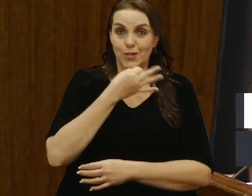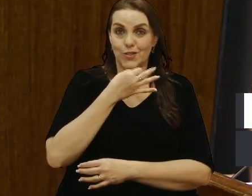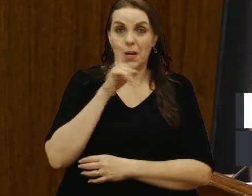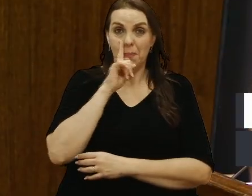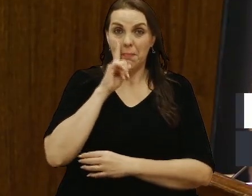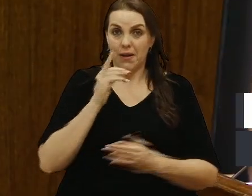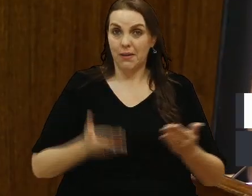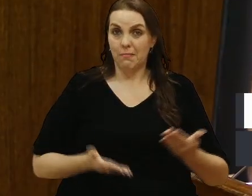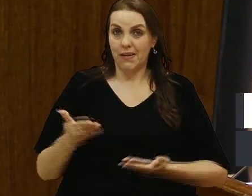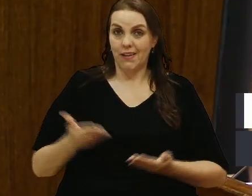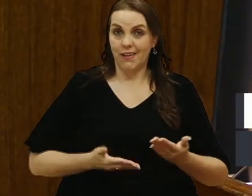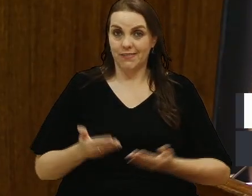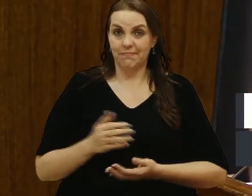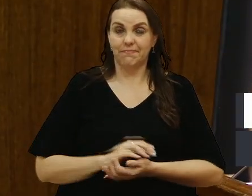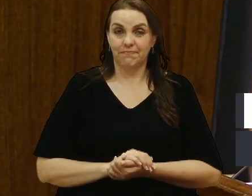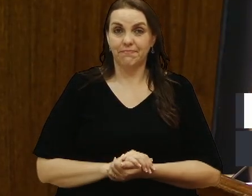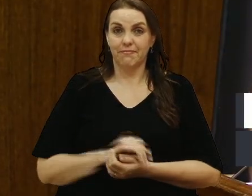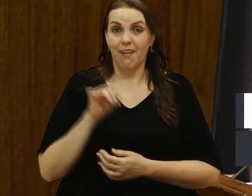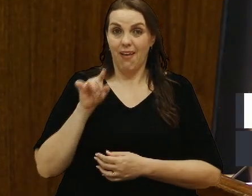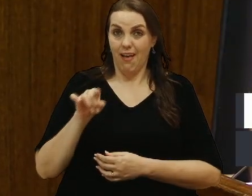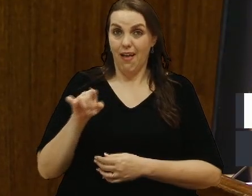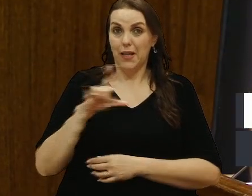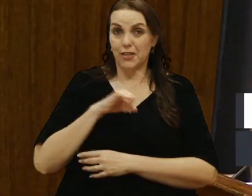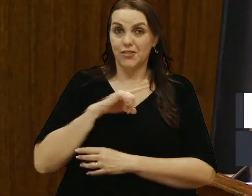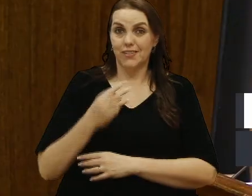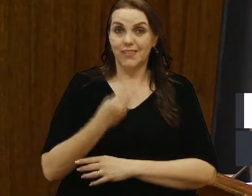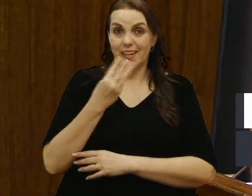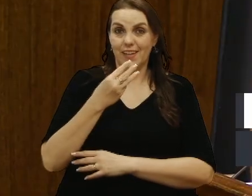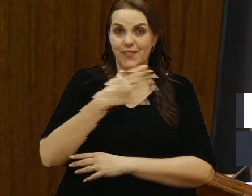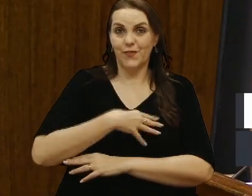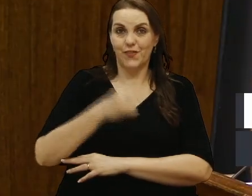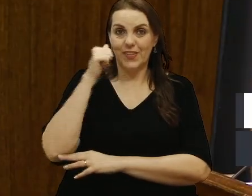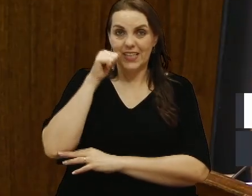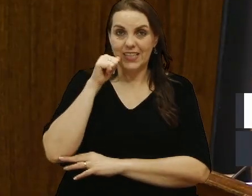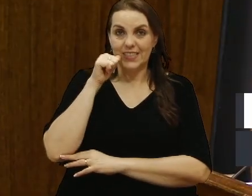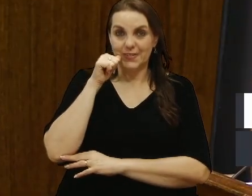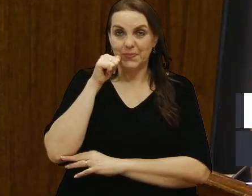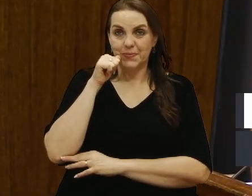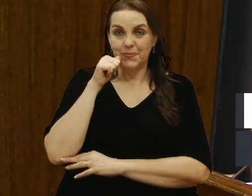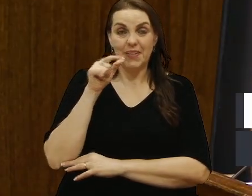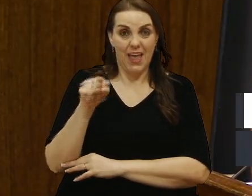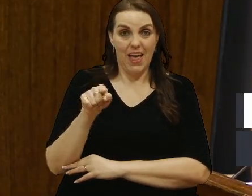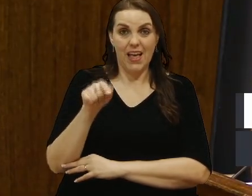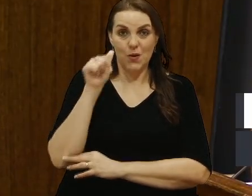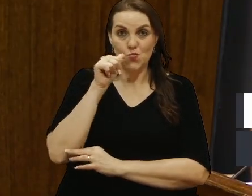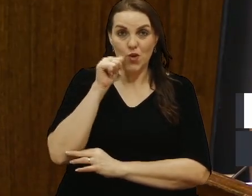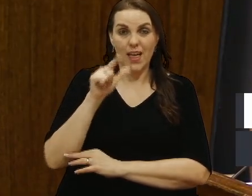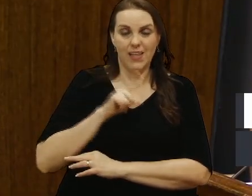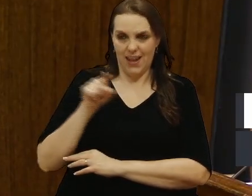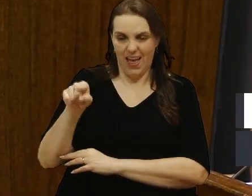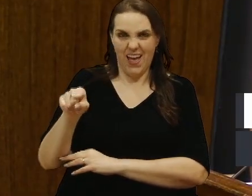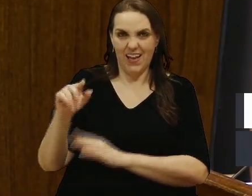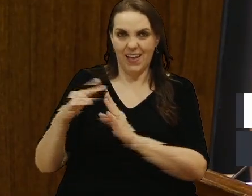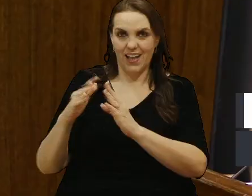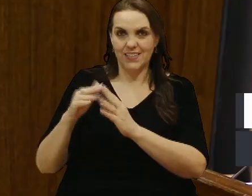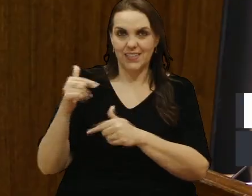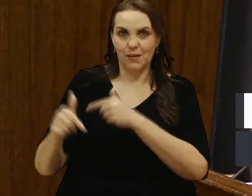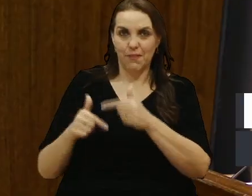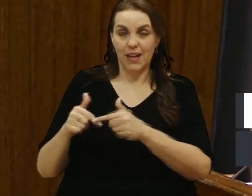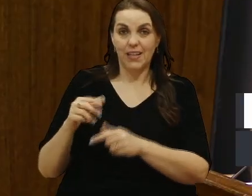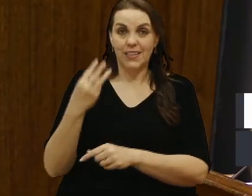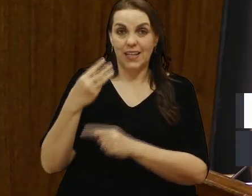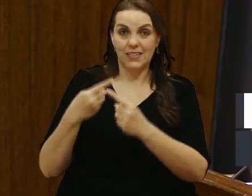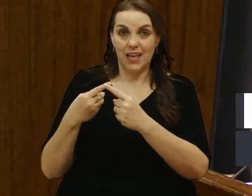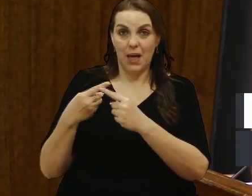empregada doméstica e ela tinha 3 filhas, né? Essa mulher que ela trabalhava tinha 3 filhas, uma formada em medicina,